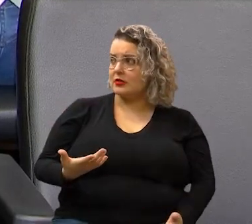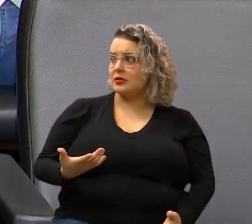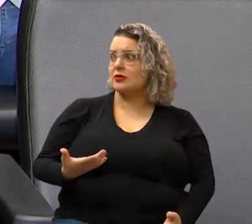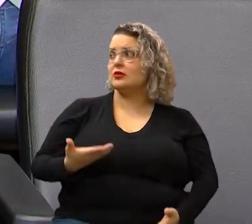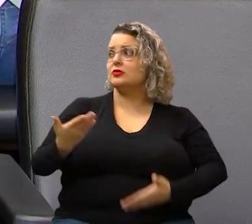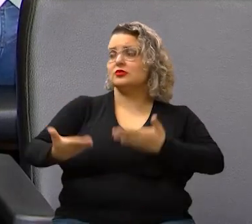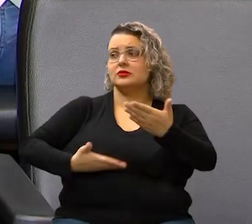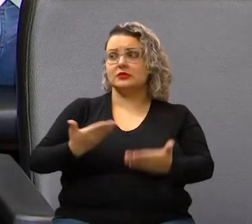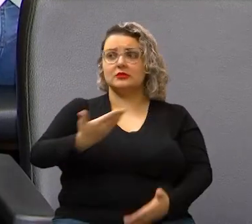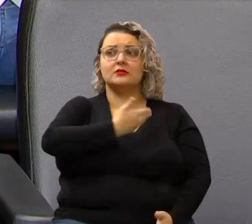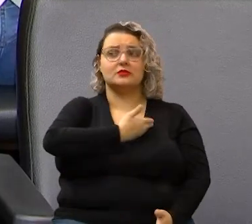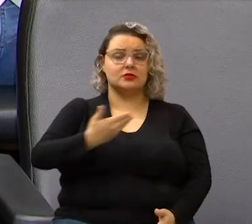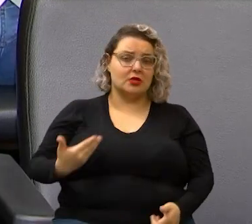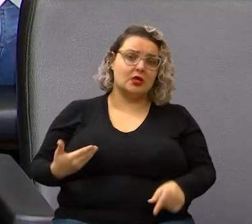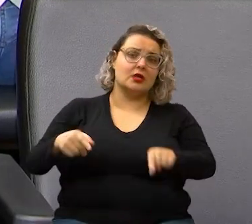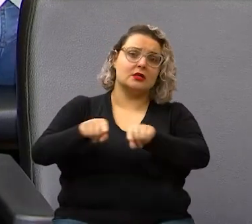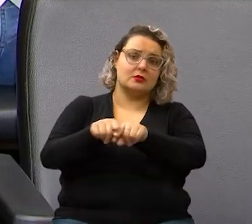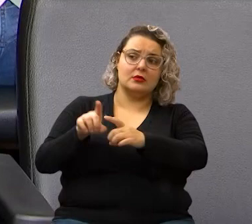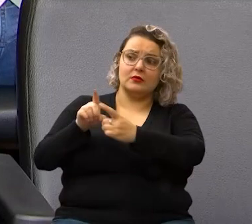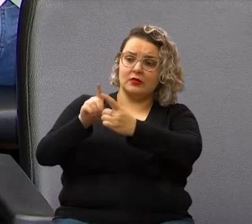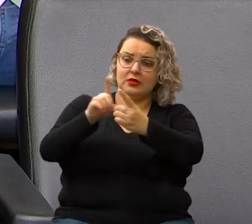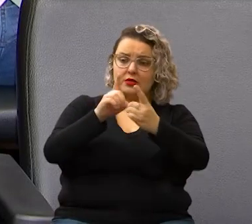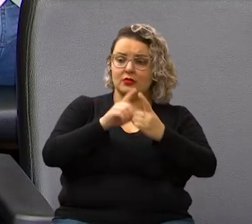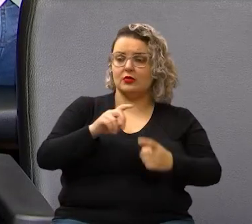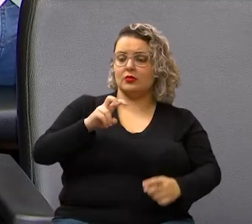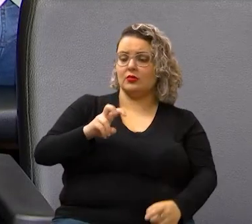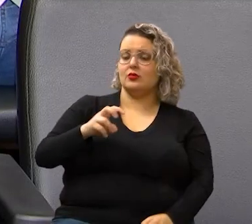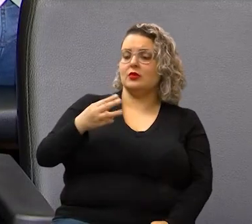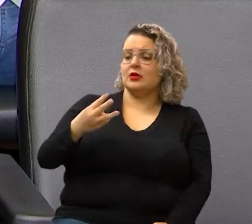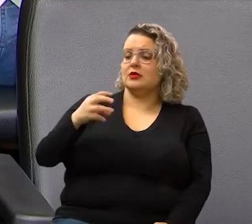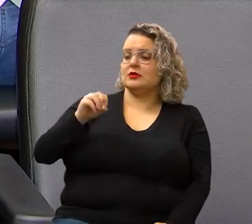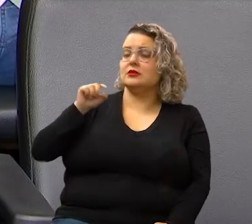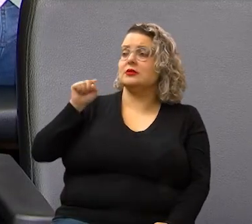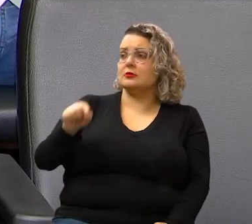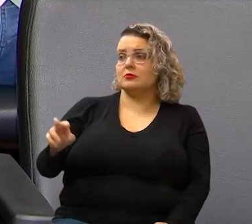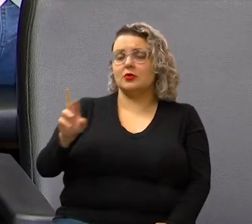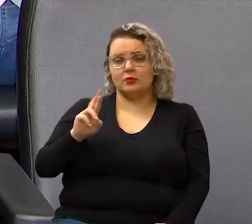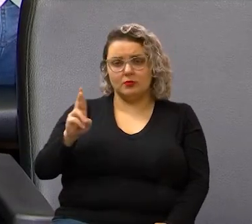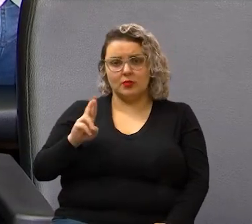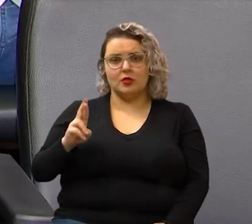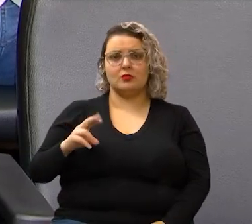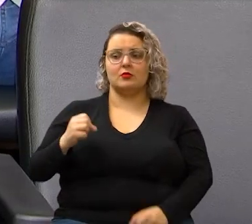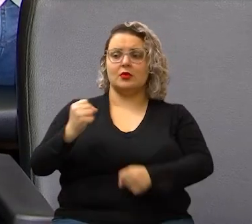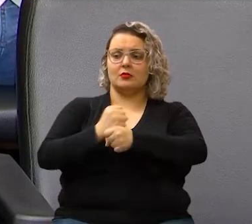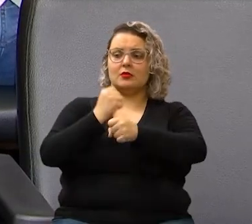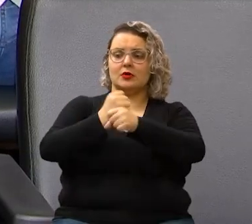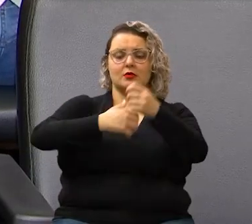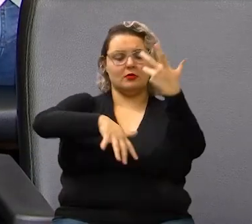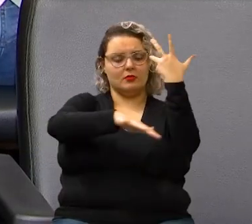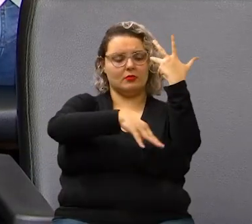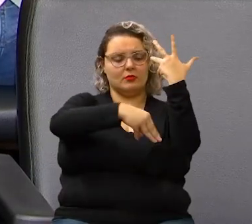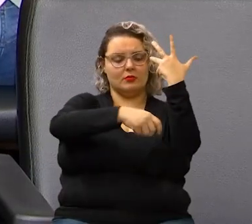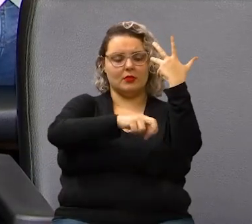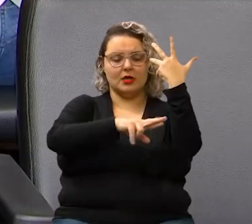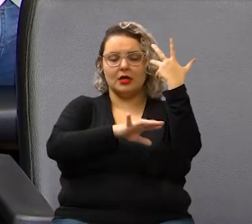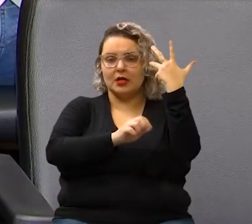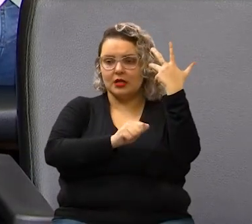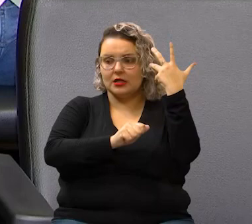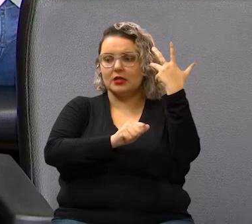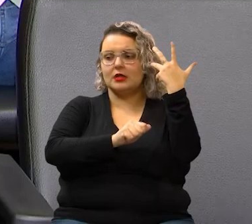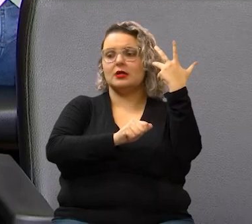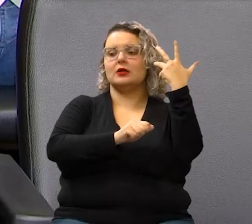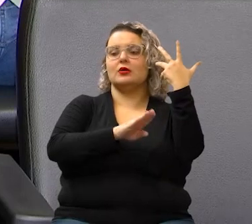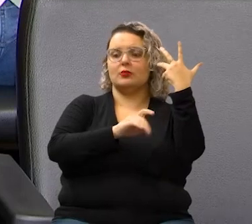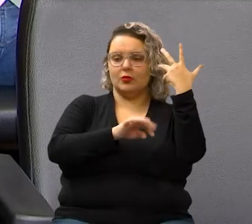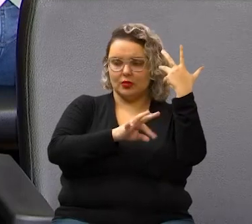necessitando. Questão de serviços públicos também foram contemplados, com R$ 530.000 para a reforma da Praça Maria